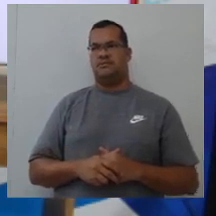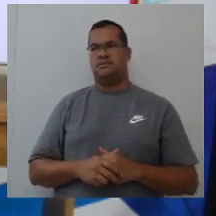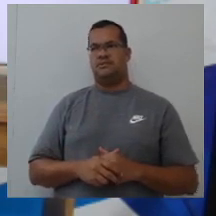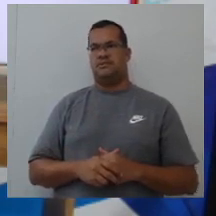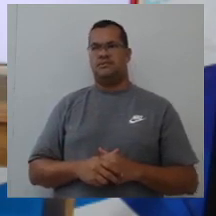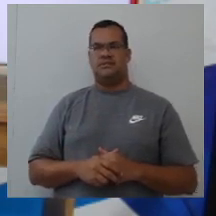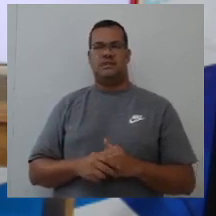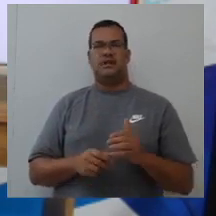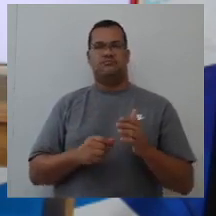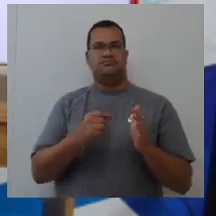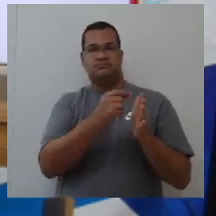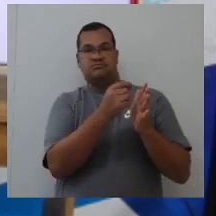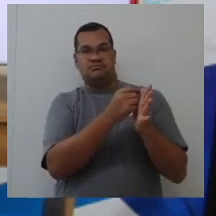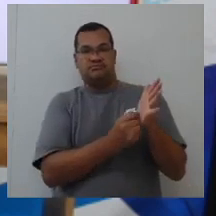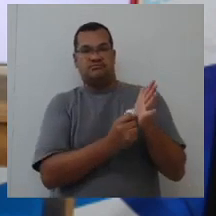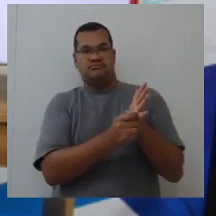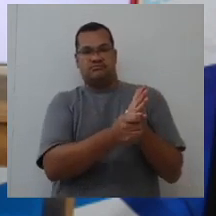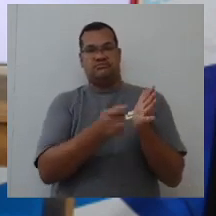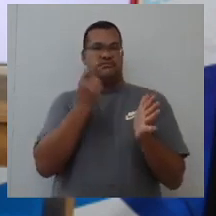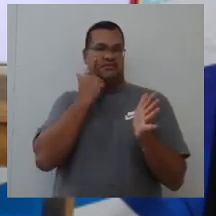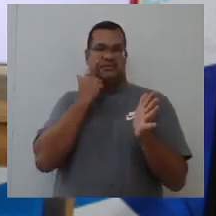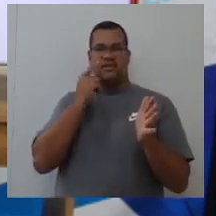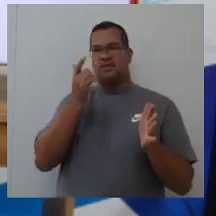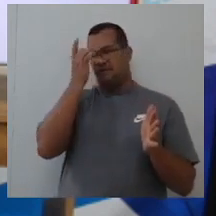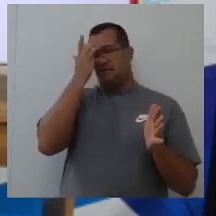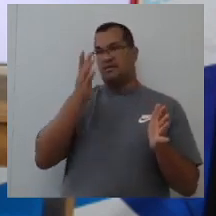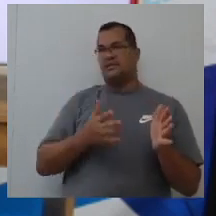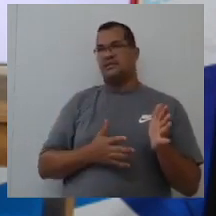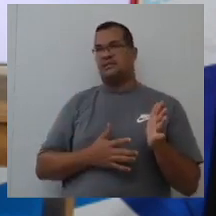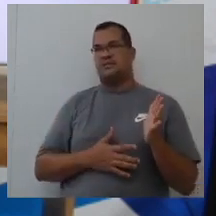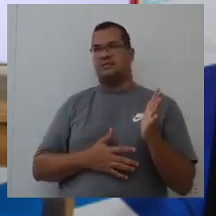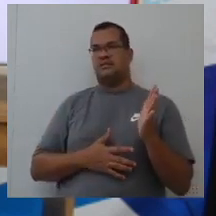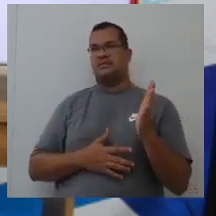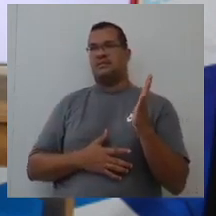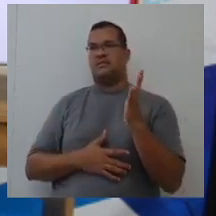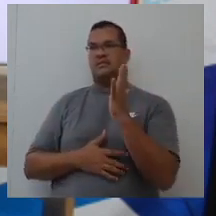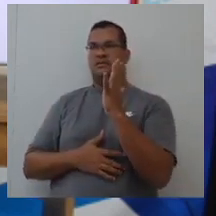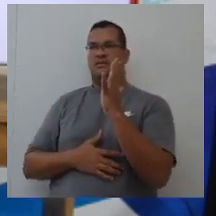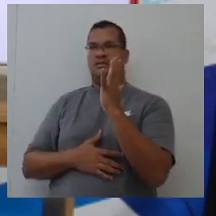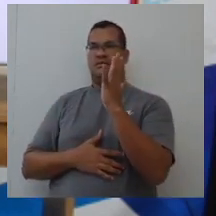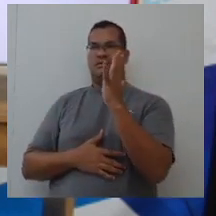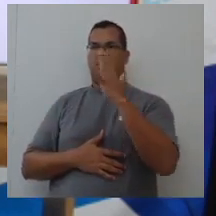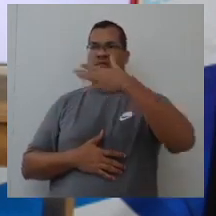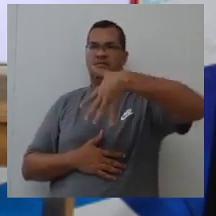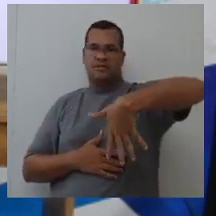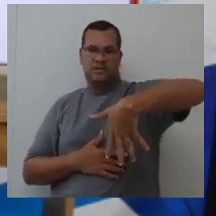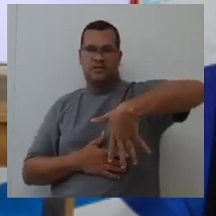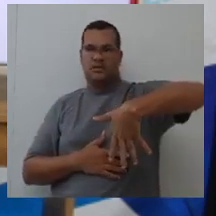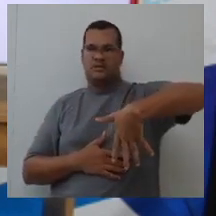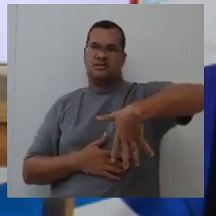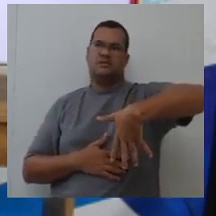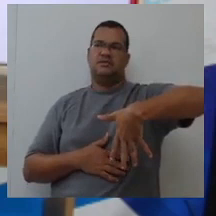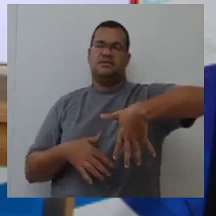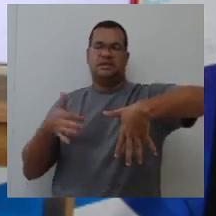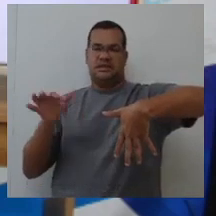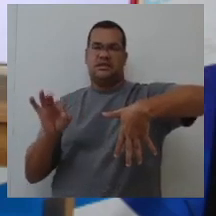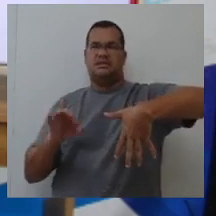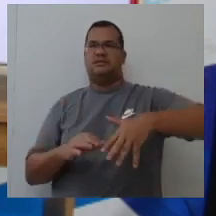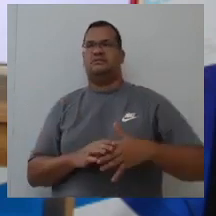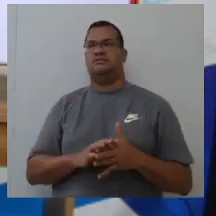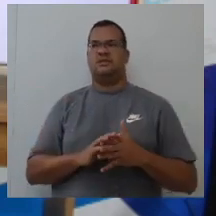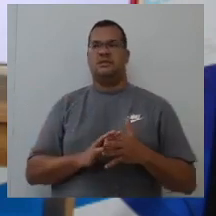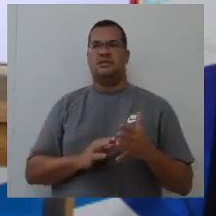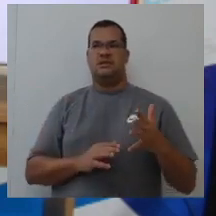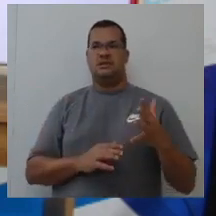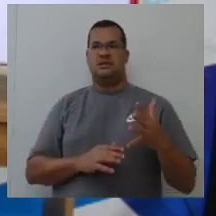Fazer assim para ficar melhor para você. Olha só. V para cima, V para baixo, você já viu que é 10.